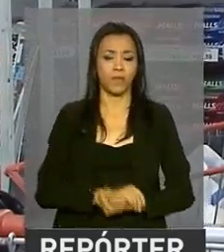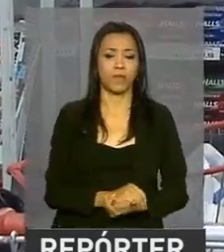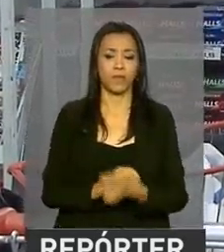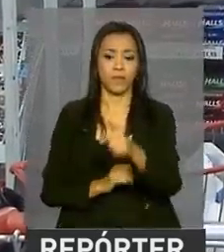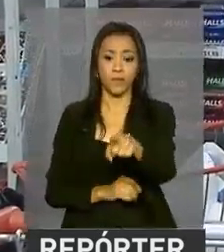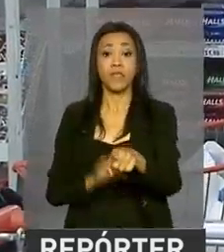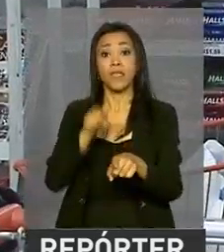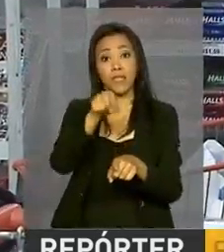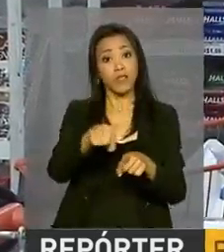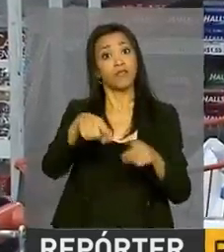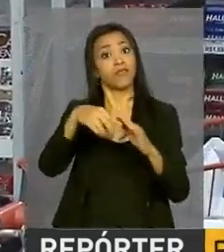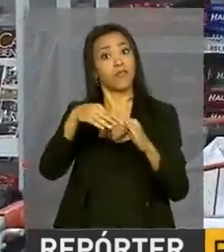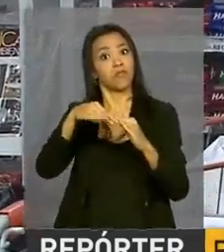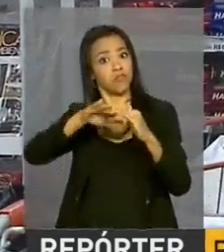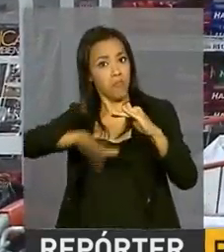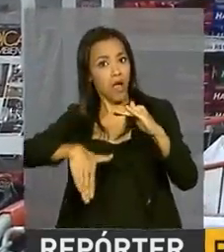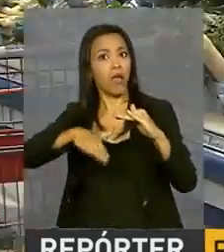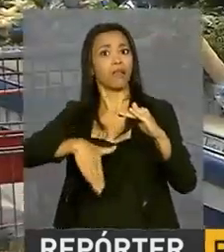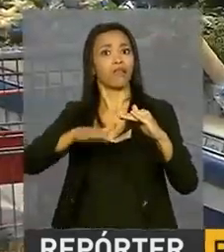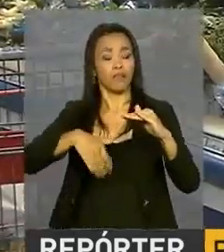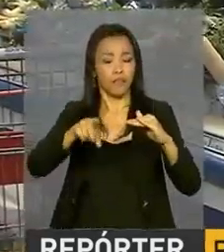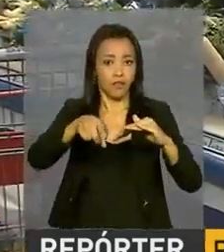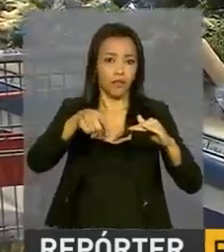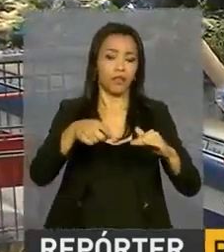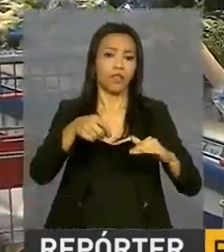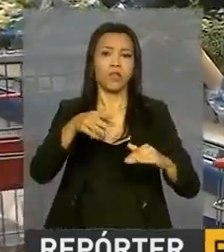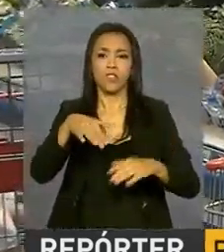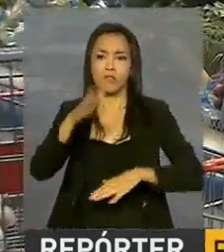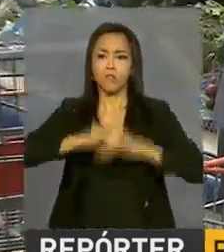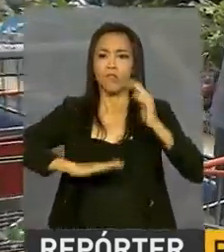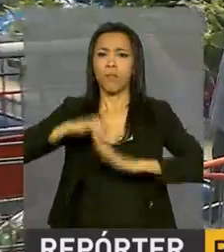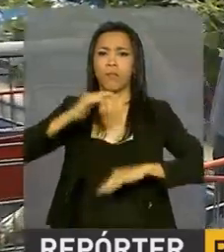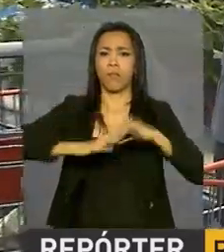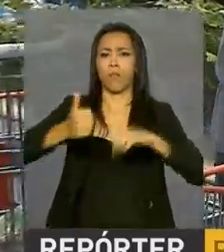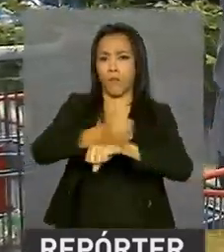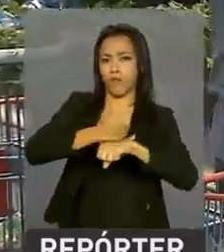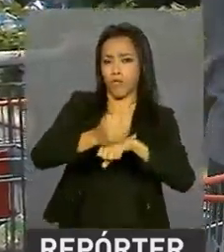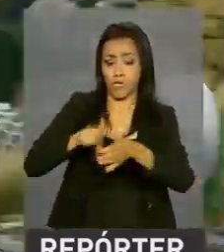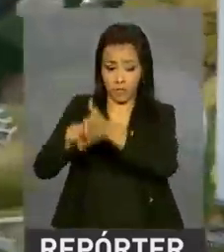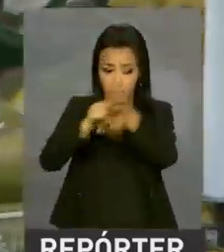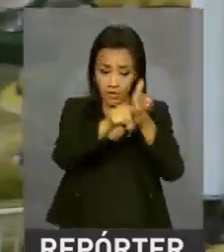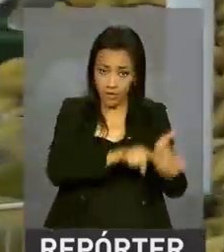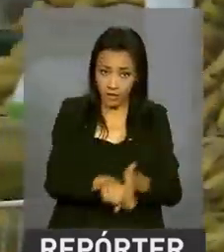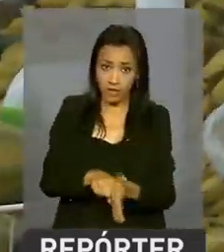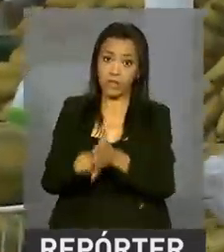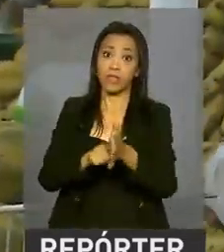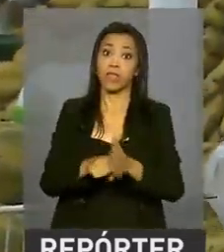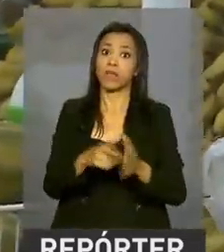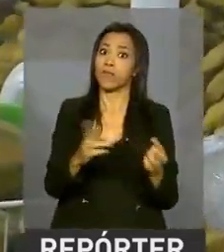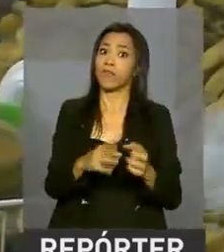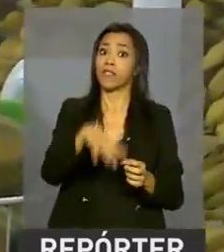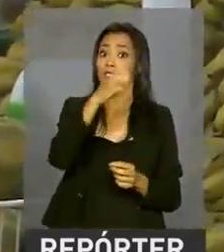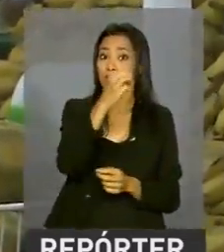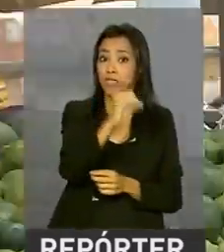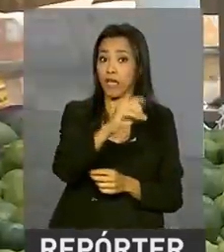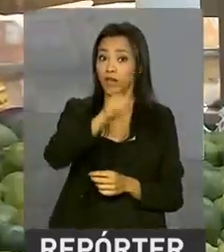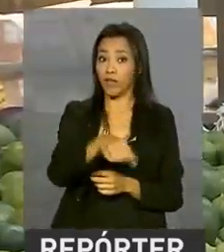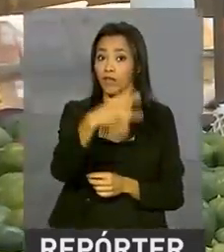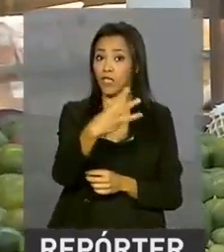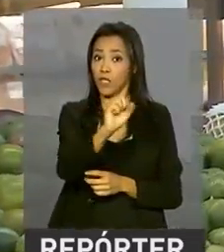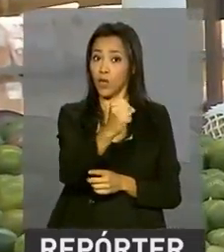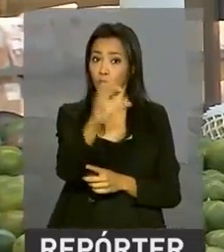O resultado veio abaixo do esperado por analistas do mercado financeiro, que previam a alta de 0,38% em